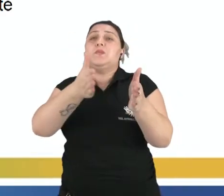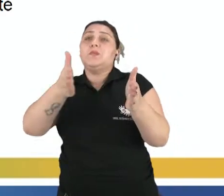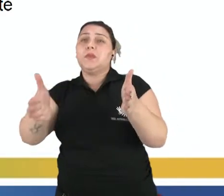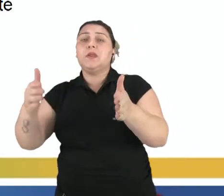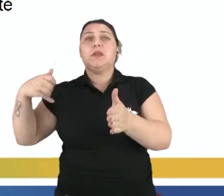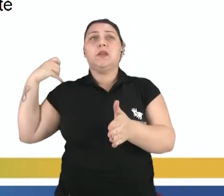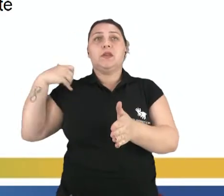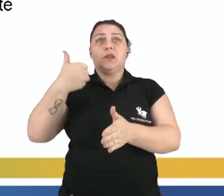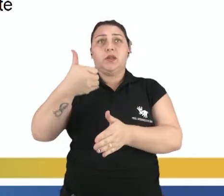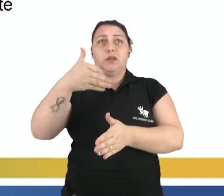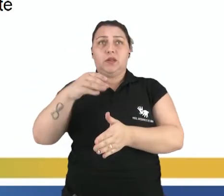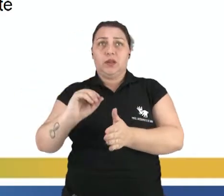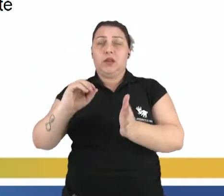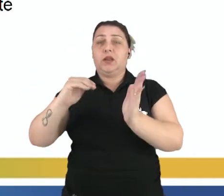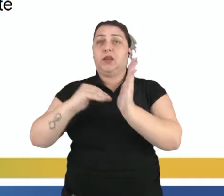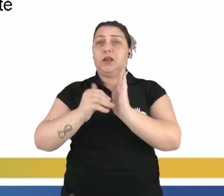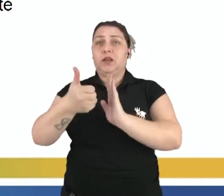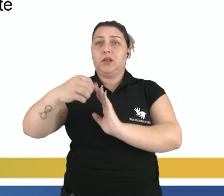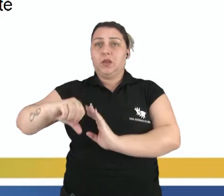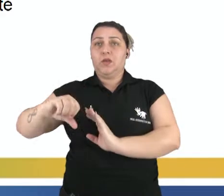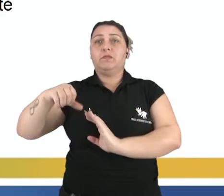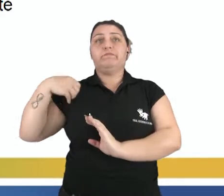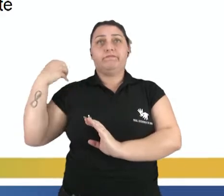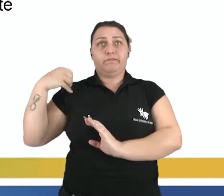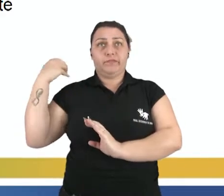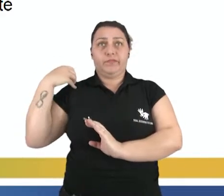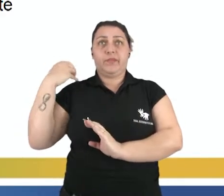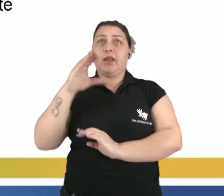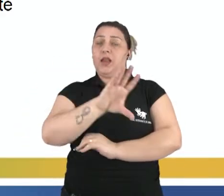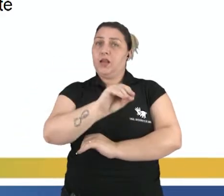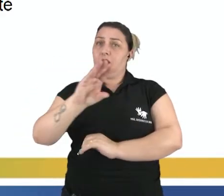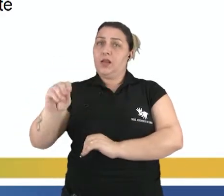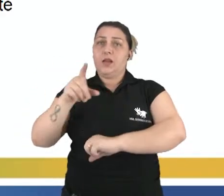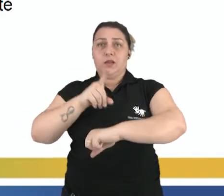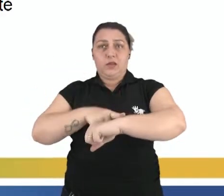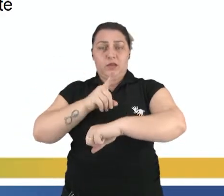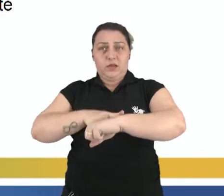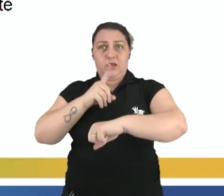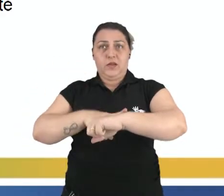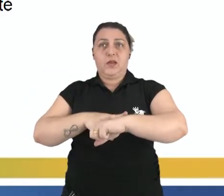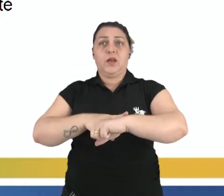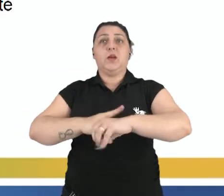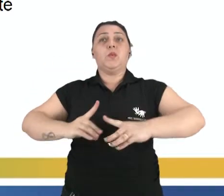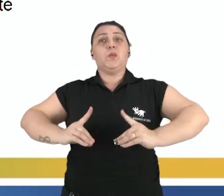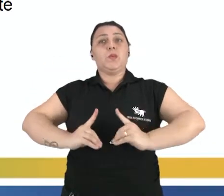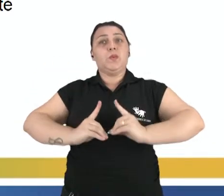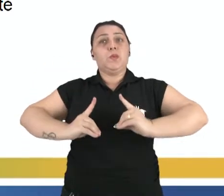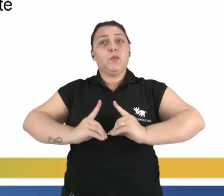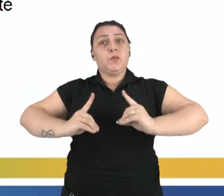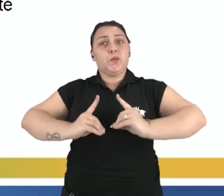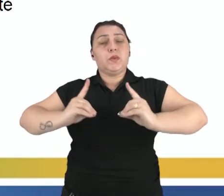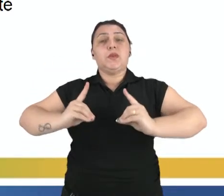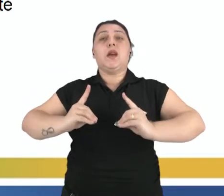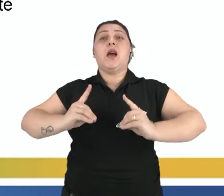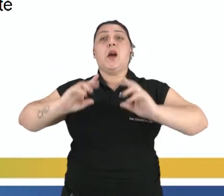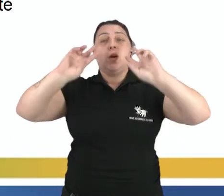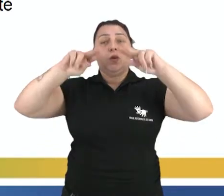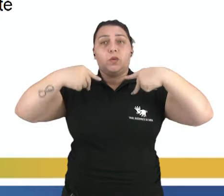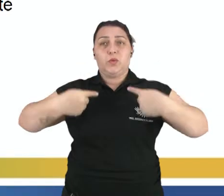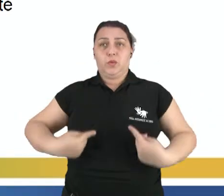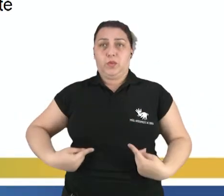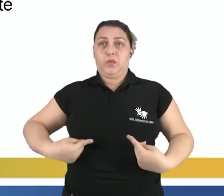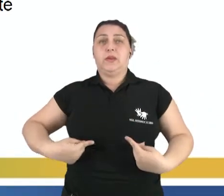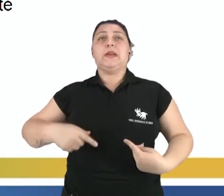entre a idade de 10 aos 19 anos. A adolescência é uma época em que os hormônios, em que os seres humanos, eles